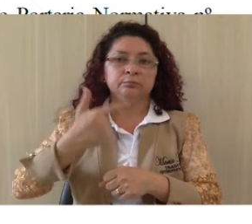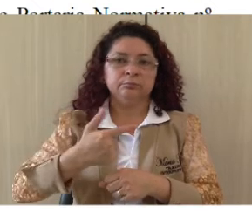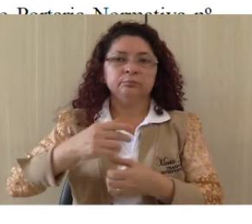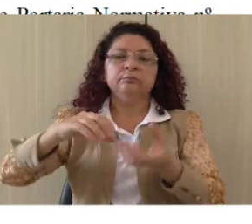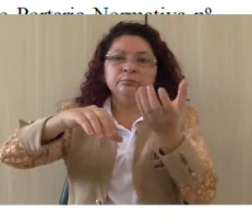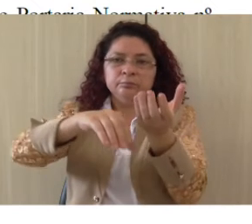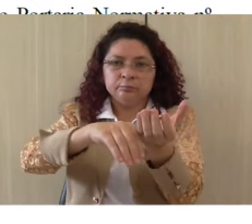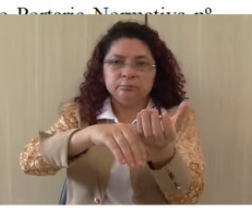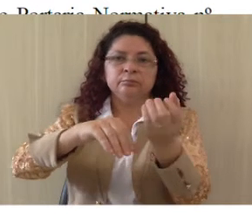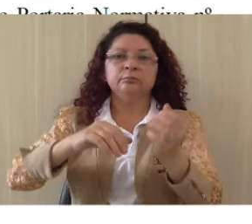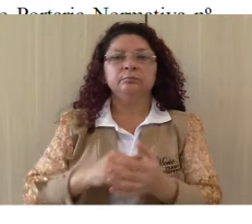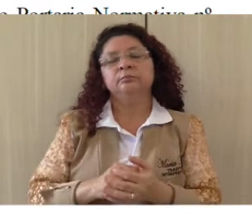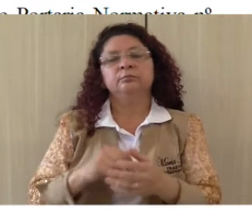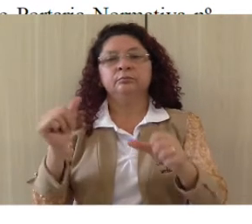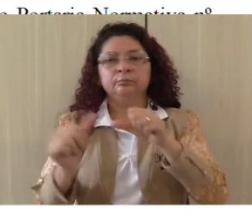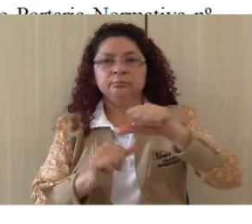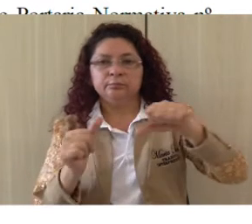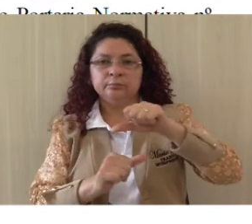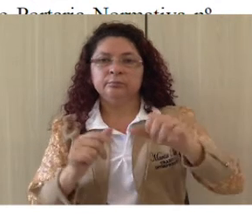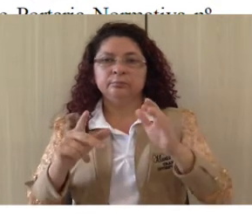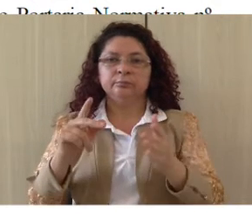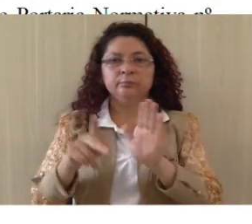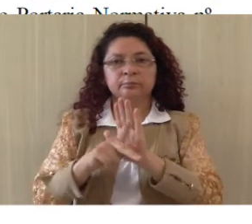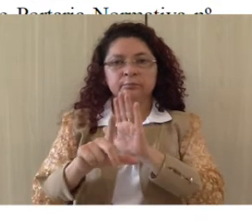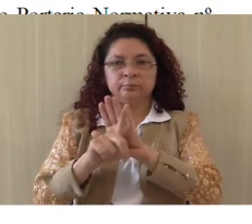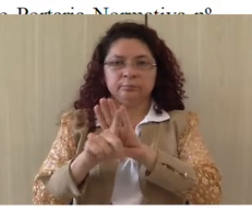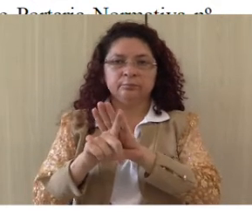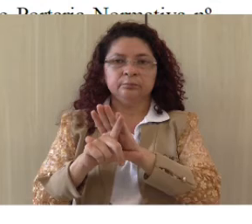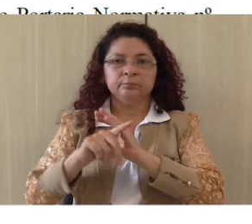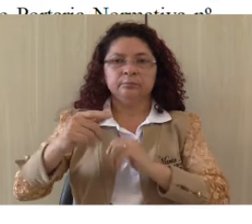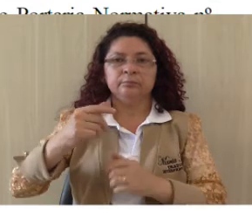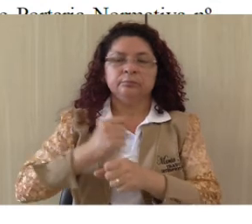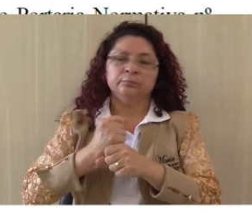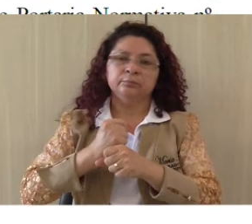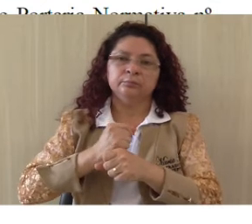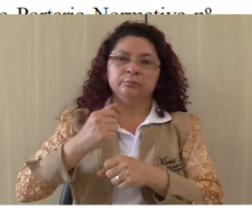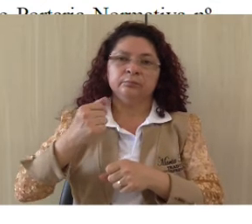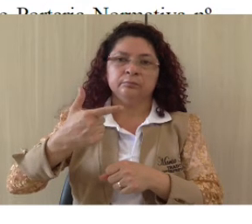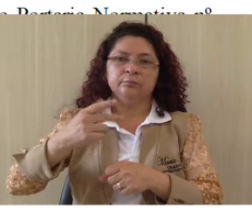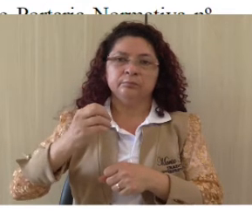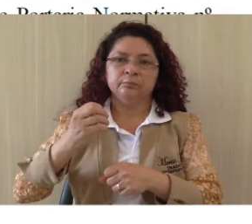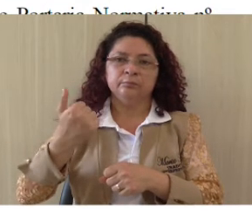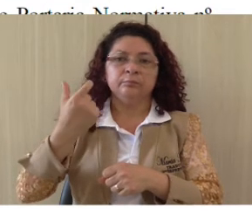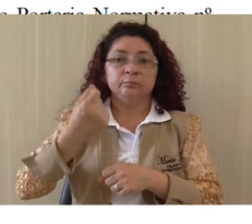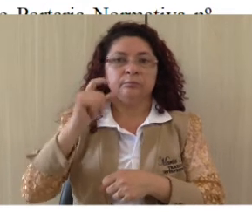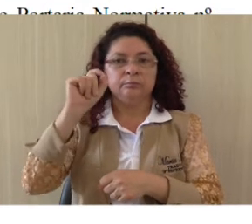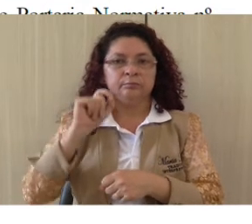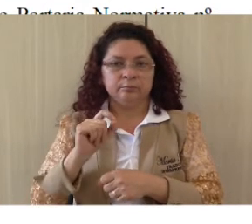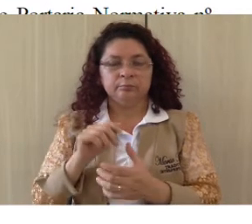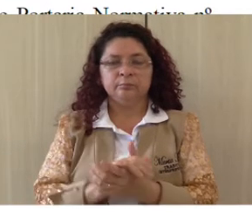da Educação, alterada pela Portaria número 9 de 2017. 2